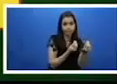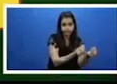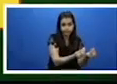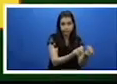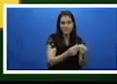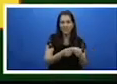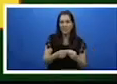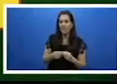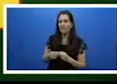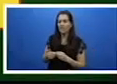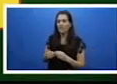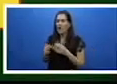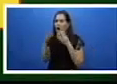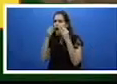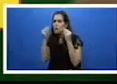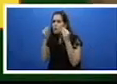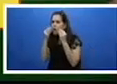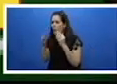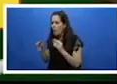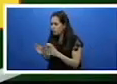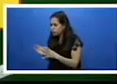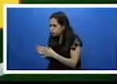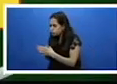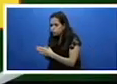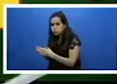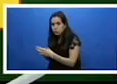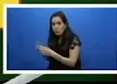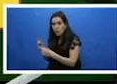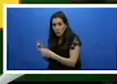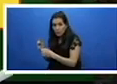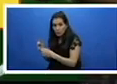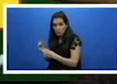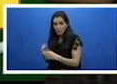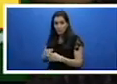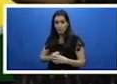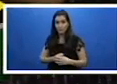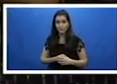um pouquinho. Já estamos indo para a finalização da reescrita.